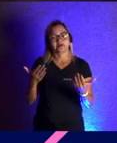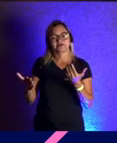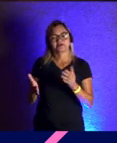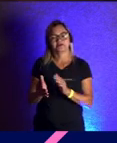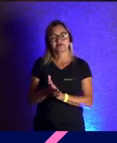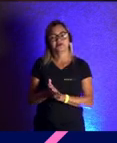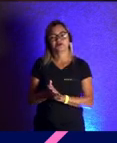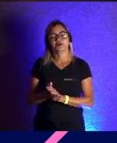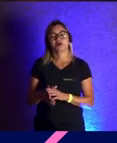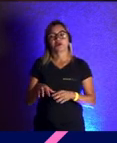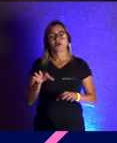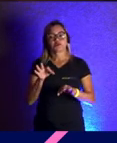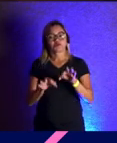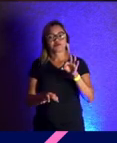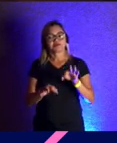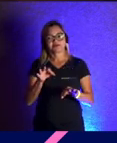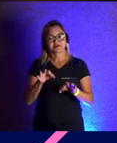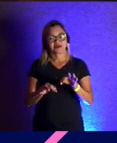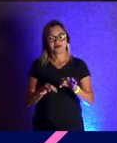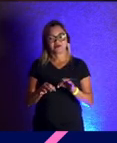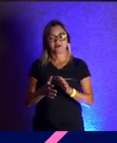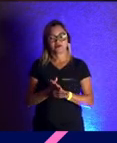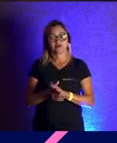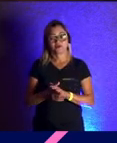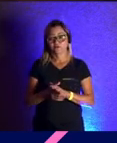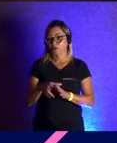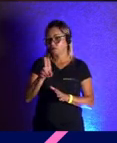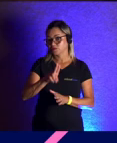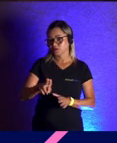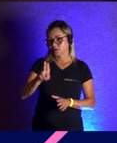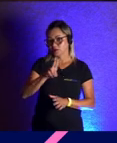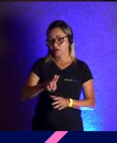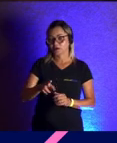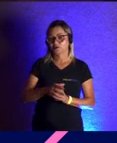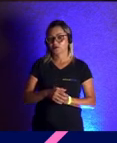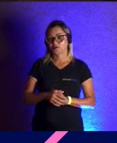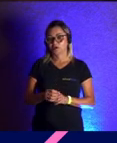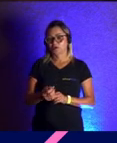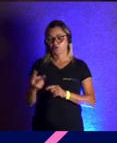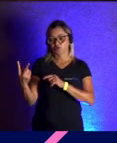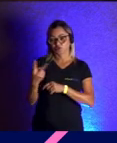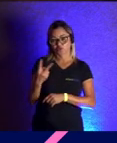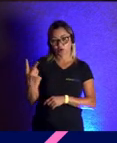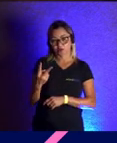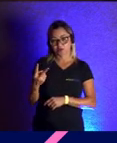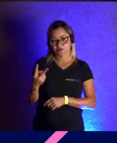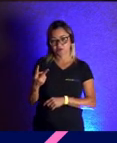e no judiciário? Qual foi usada em alguns dos dois casos?